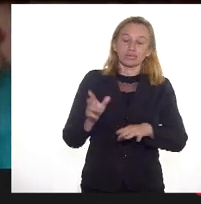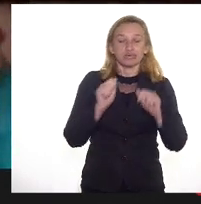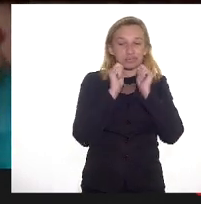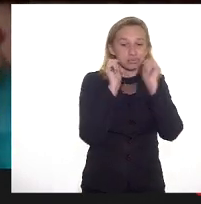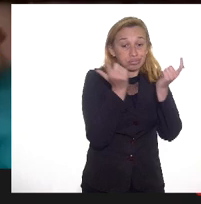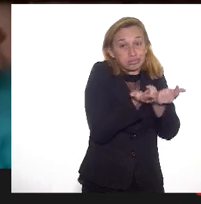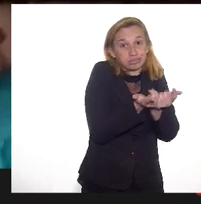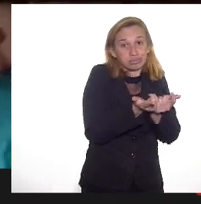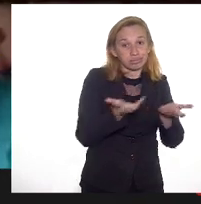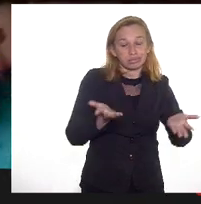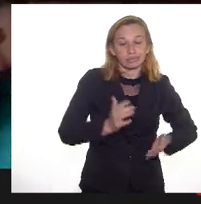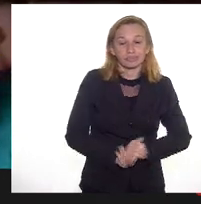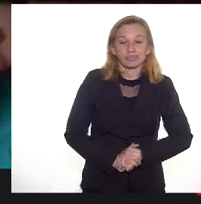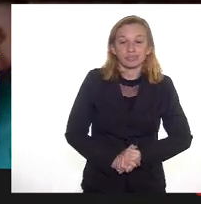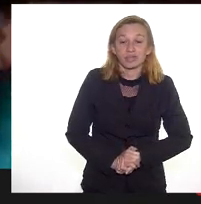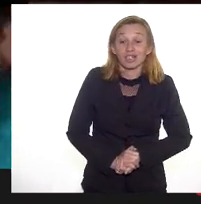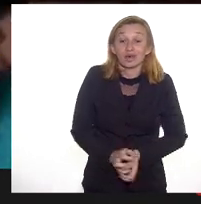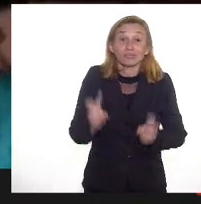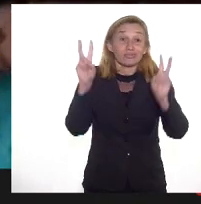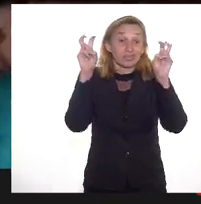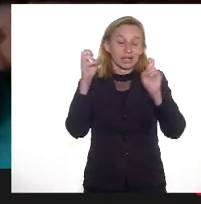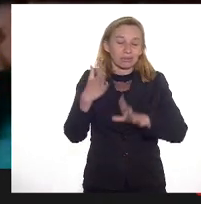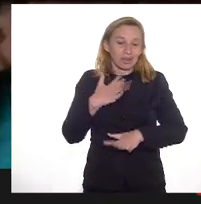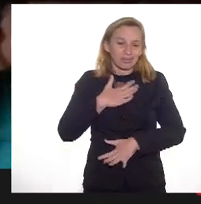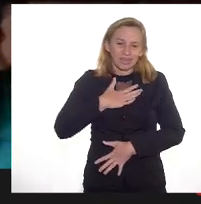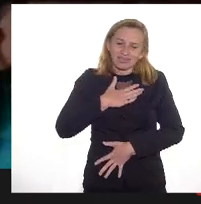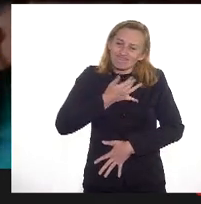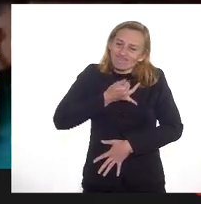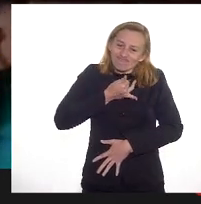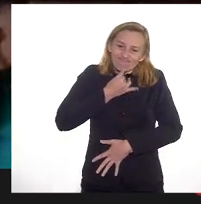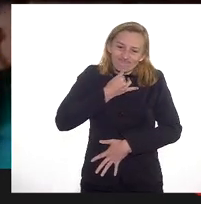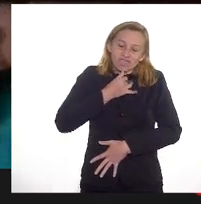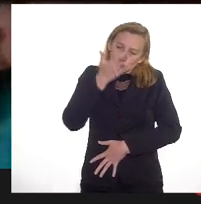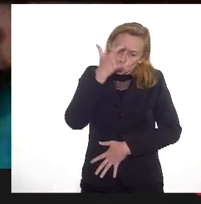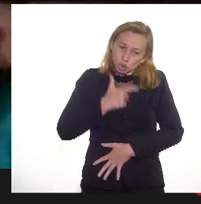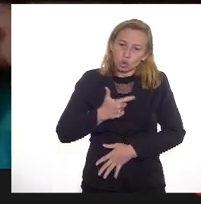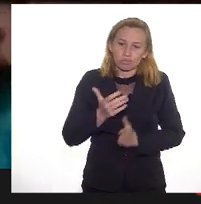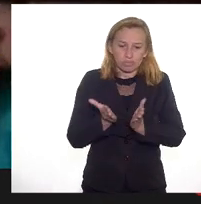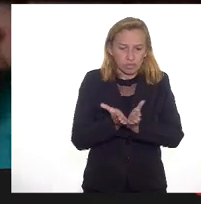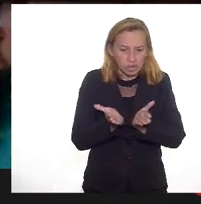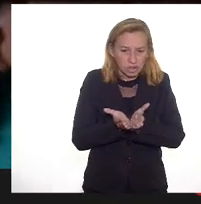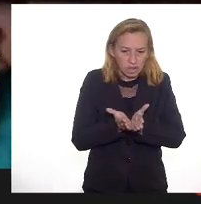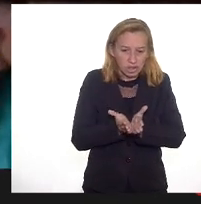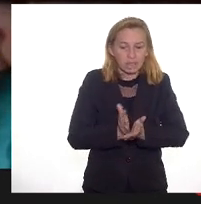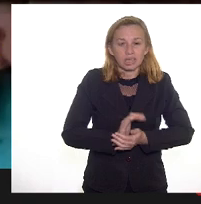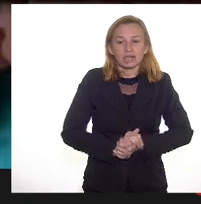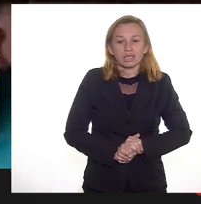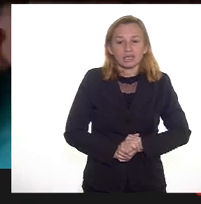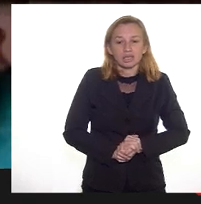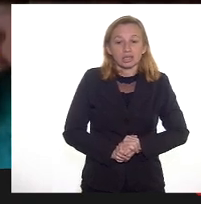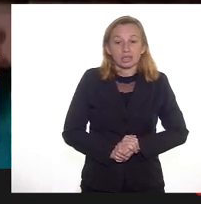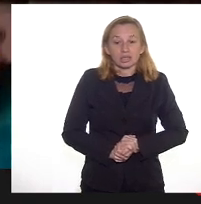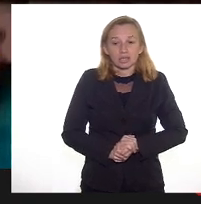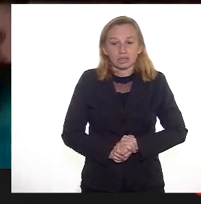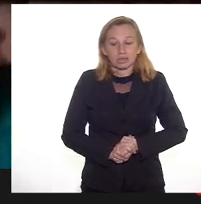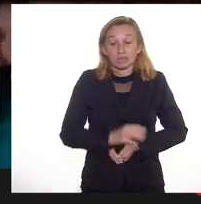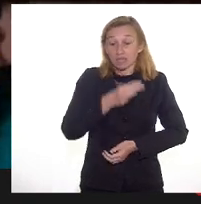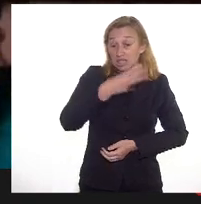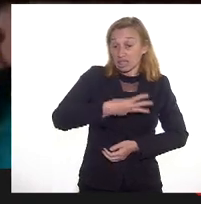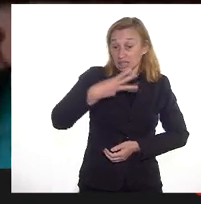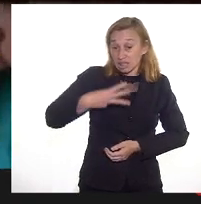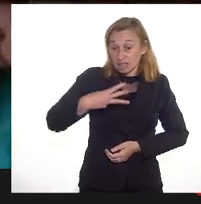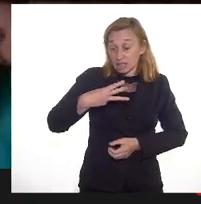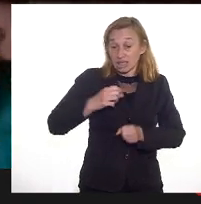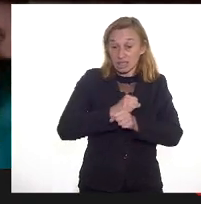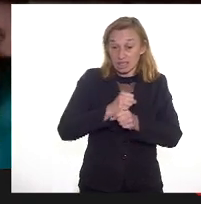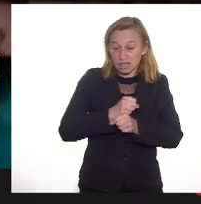Rio de Janeiro com um tema que, para mim, é muito caro, né? Sou evangélica em dezembro desse ano. Completo 33 anos,